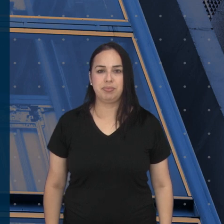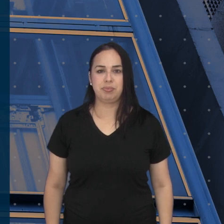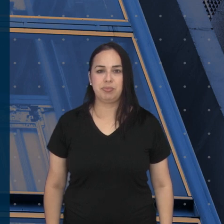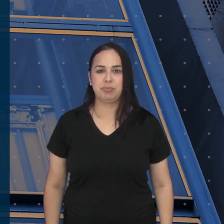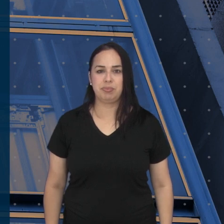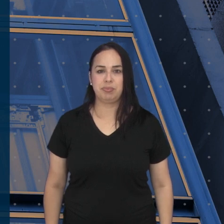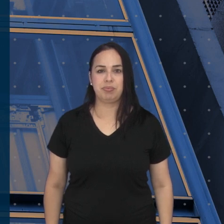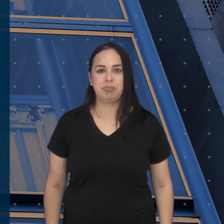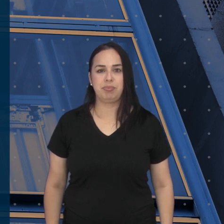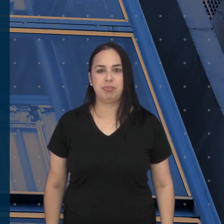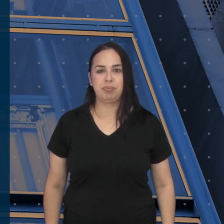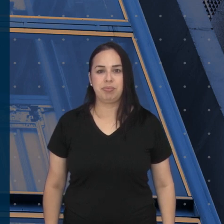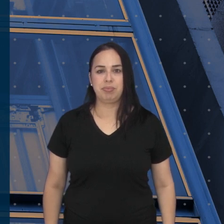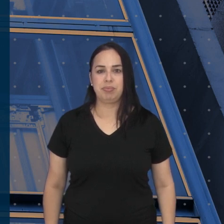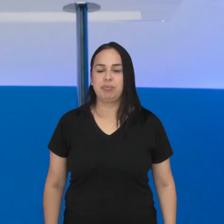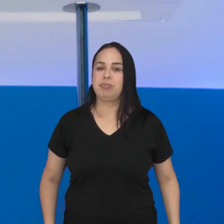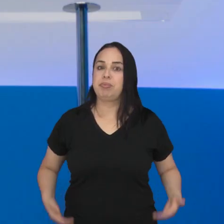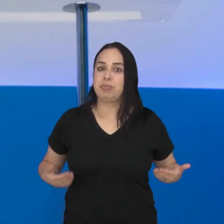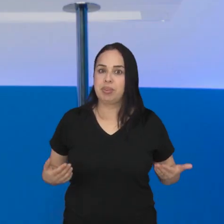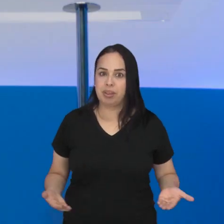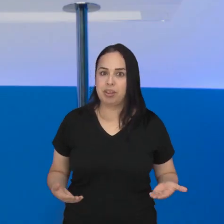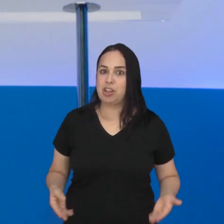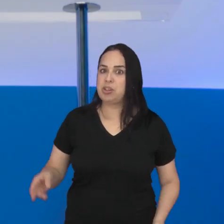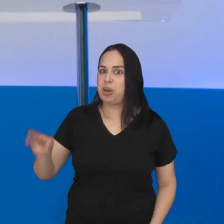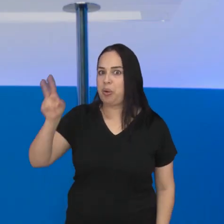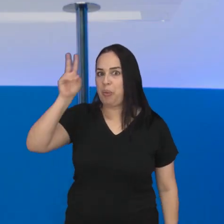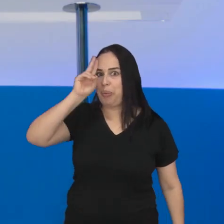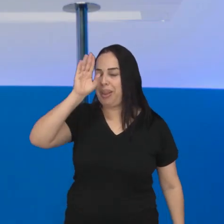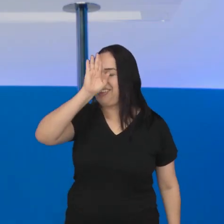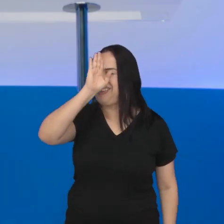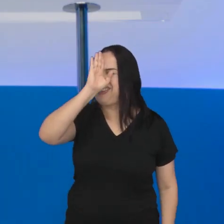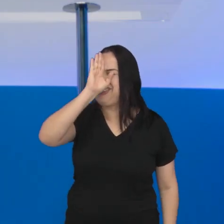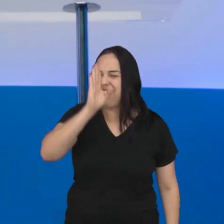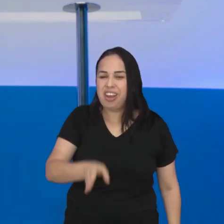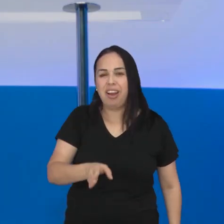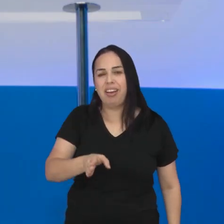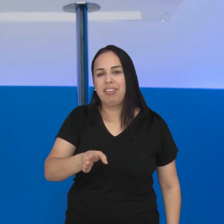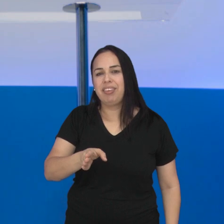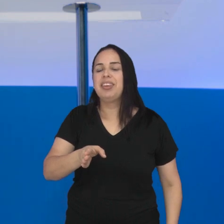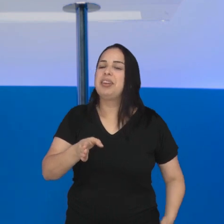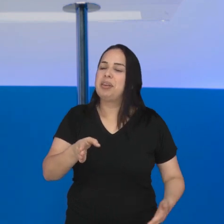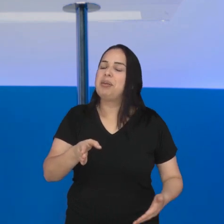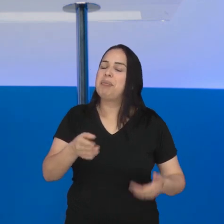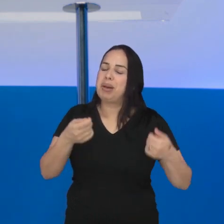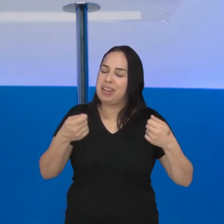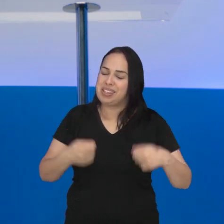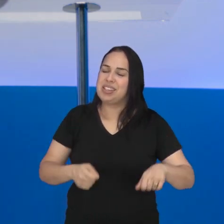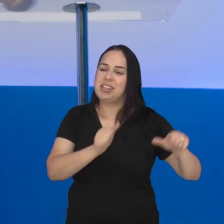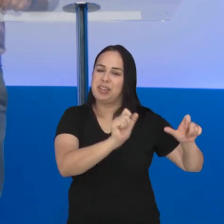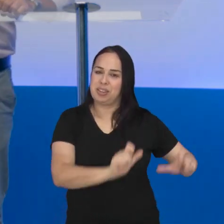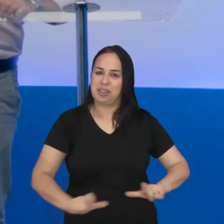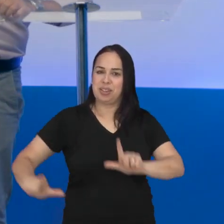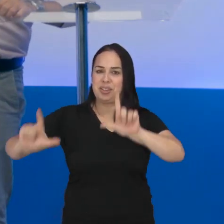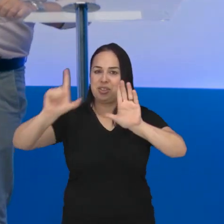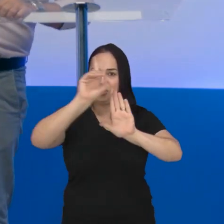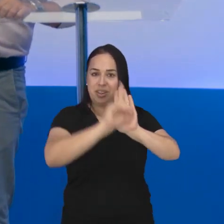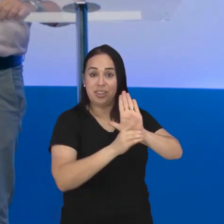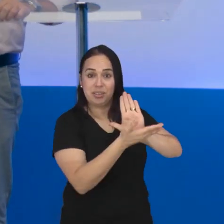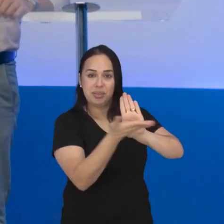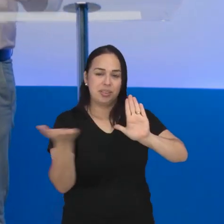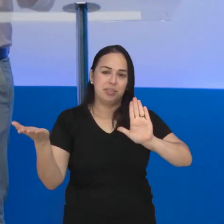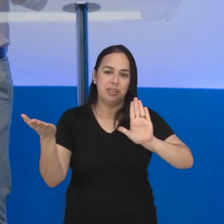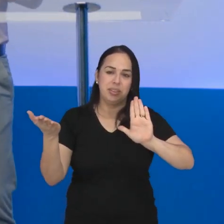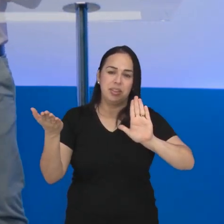175, no centro. E para a segunda-feira ficar completa aqui no Boletim, não podia faltar o nosso quadro Seu